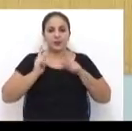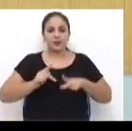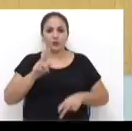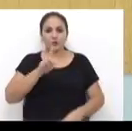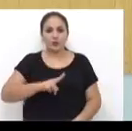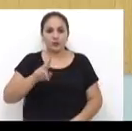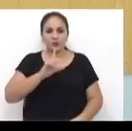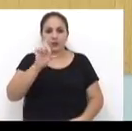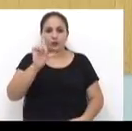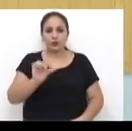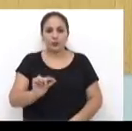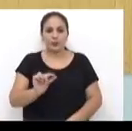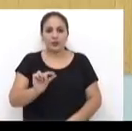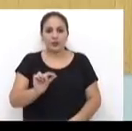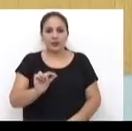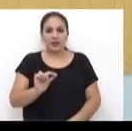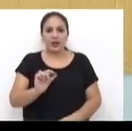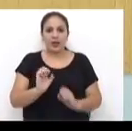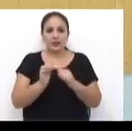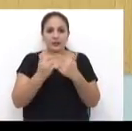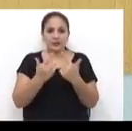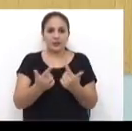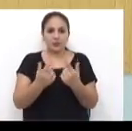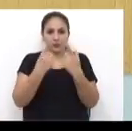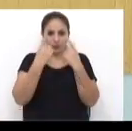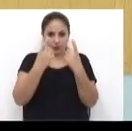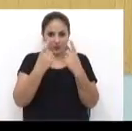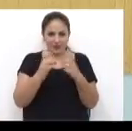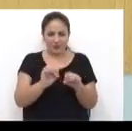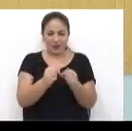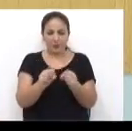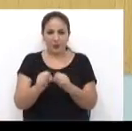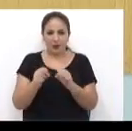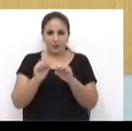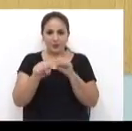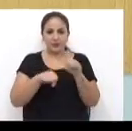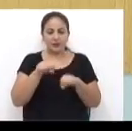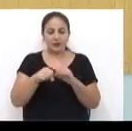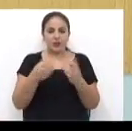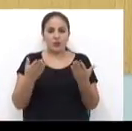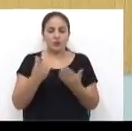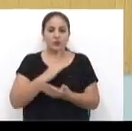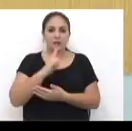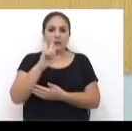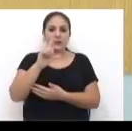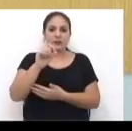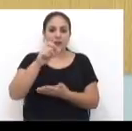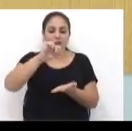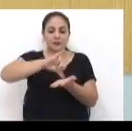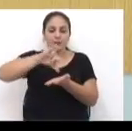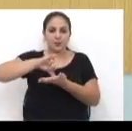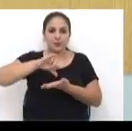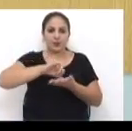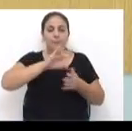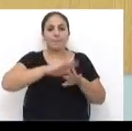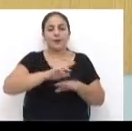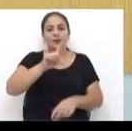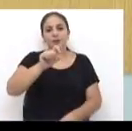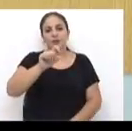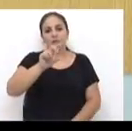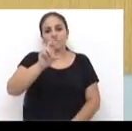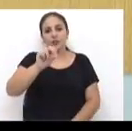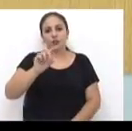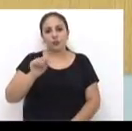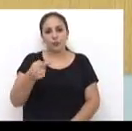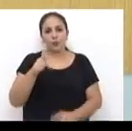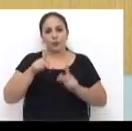levar mais segurança aos usuários e diminuir os atos de vandalismo. Atualmente, Passo Fundo conta com 10 estações e mais